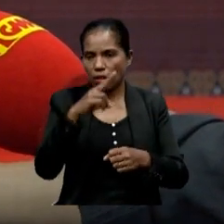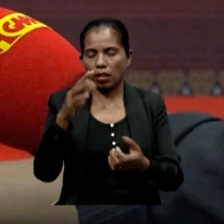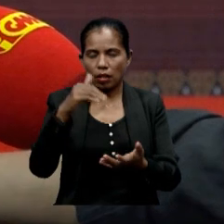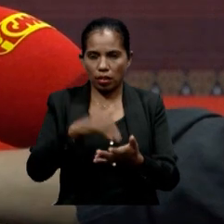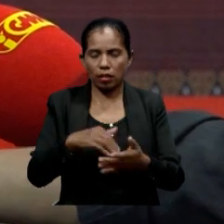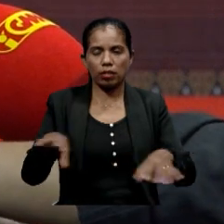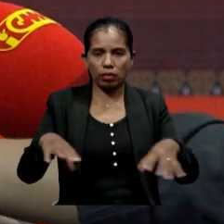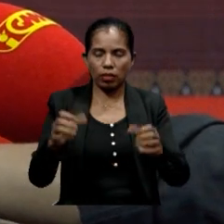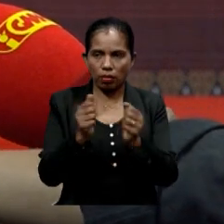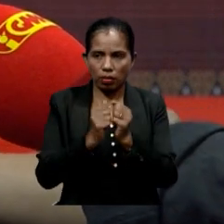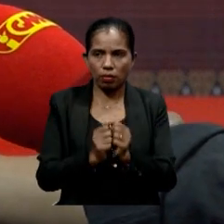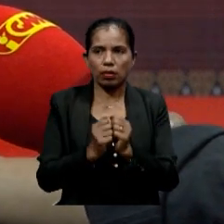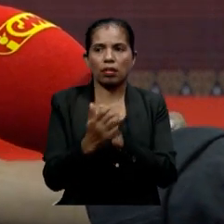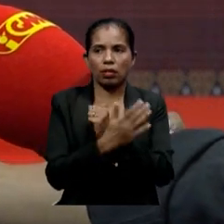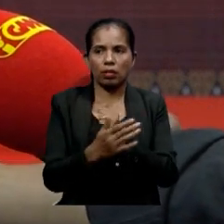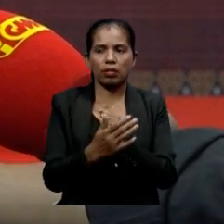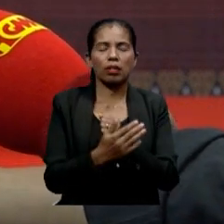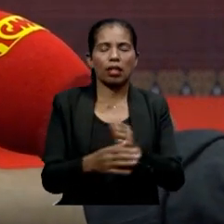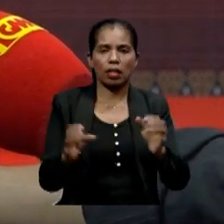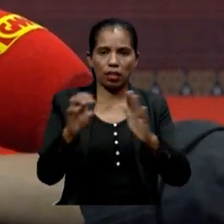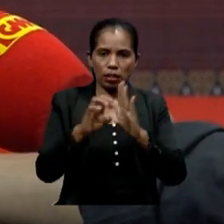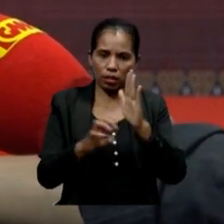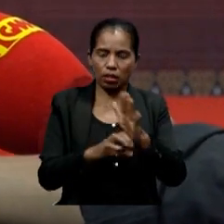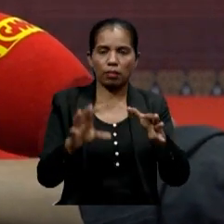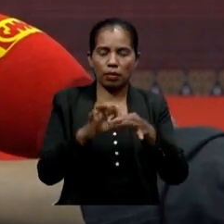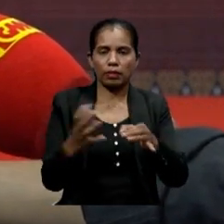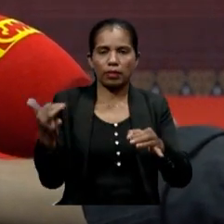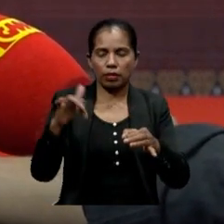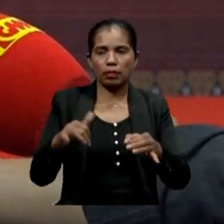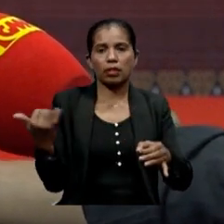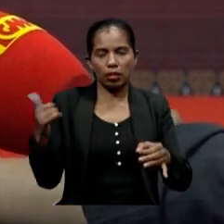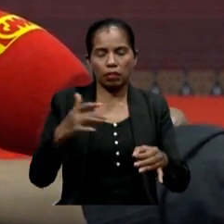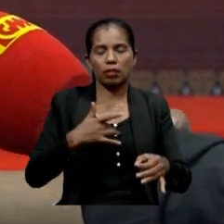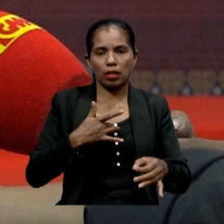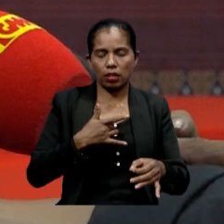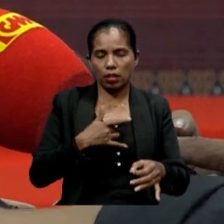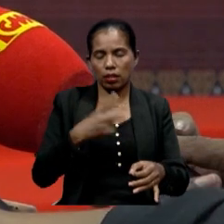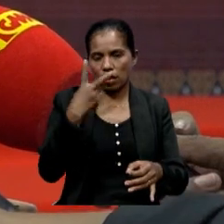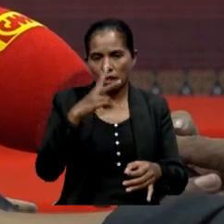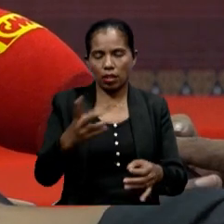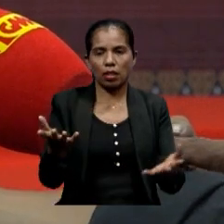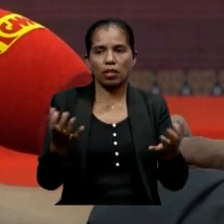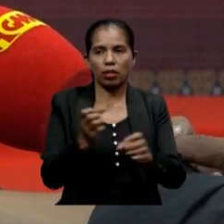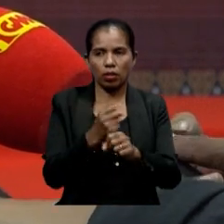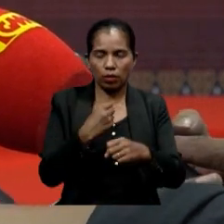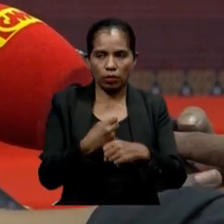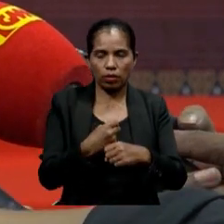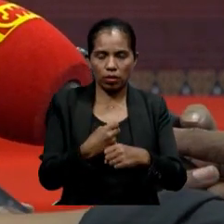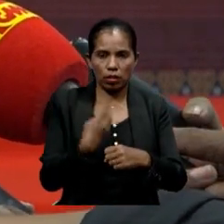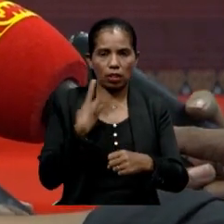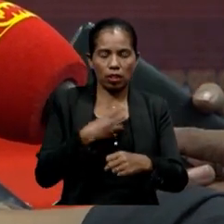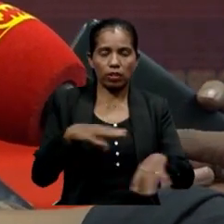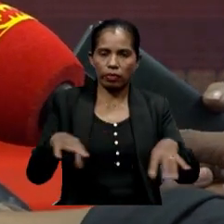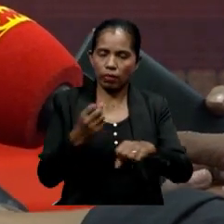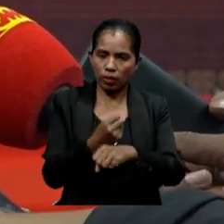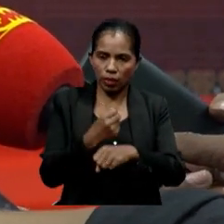acordo be bilateral, ho be, estados membros sira, para, tamba sira, mas interessado, hare hus esforço ne be, ita halo, de liu, hare ba,